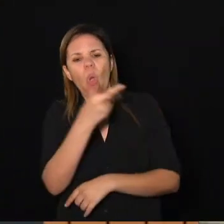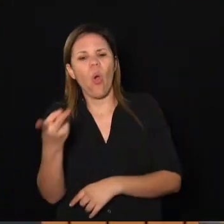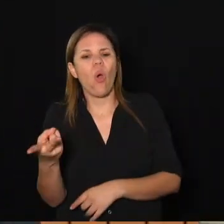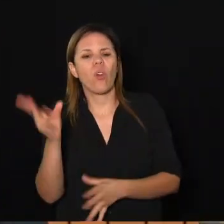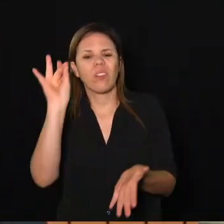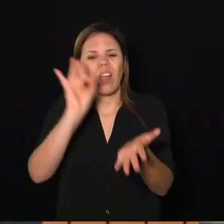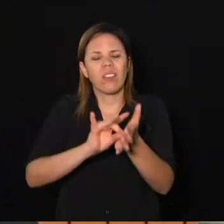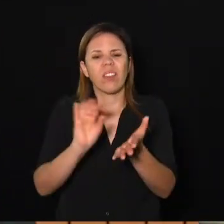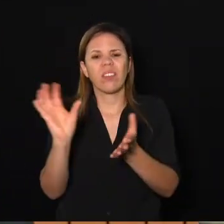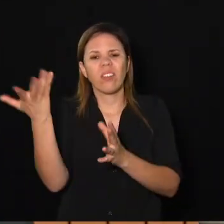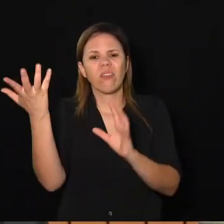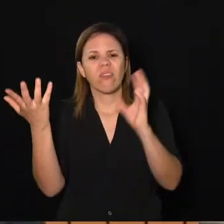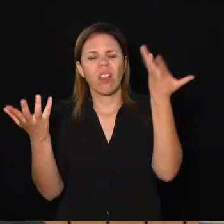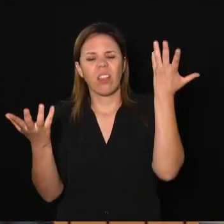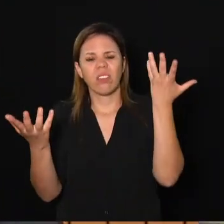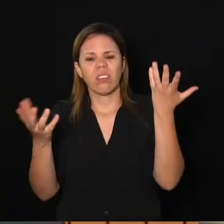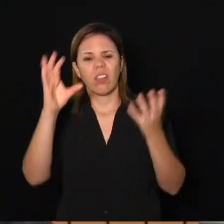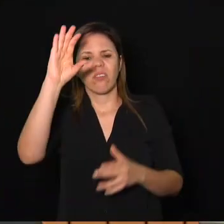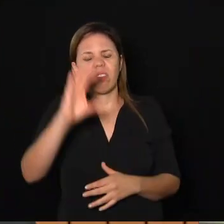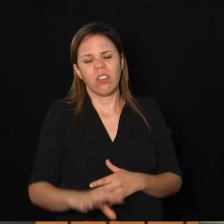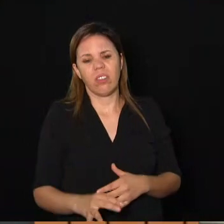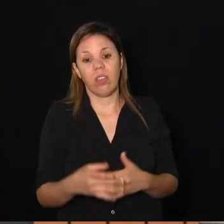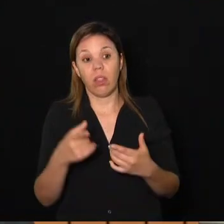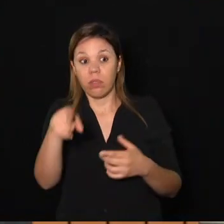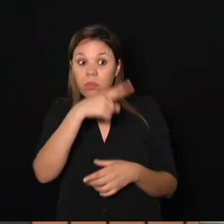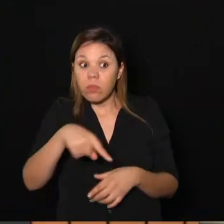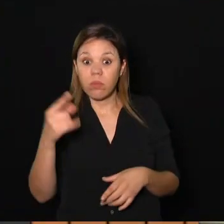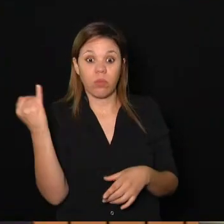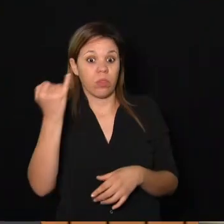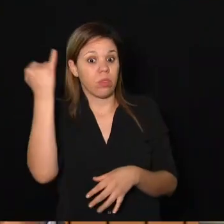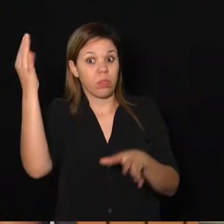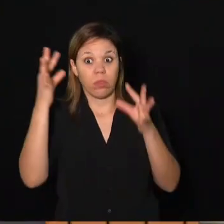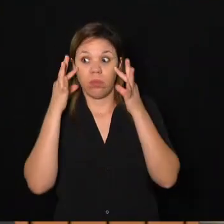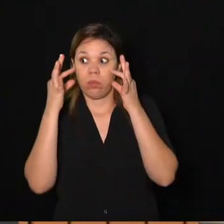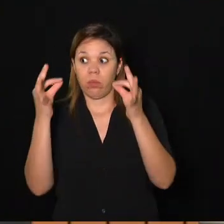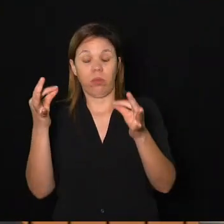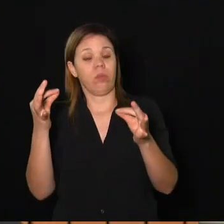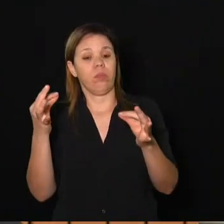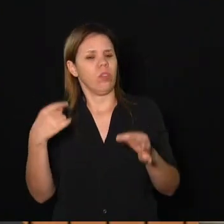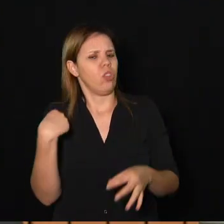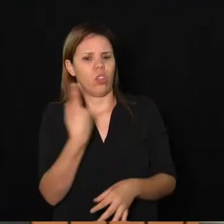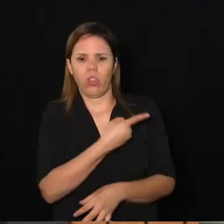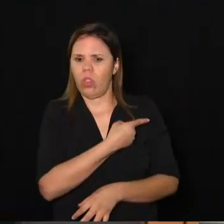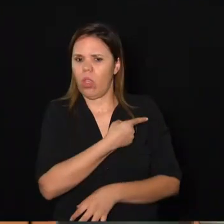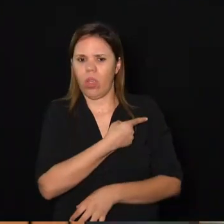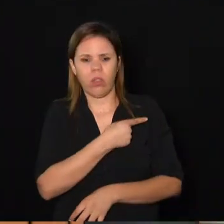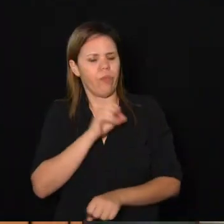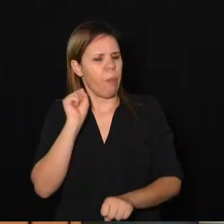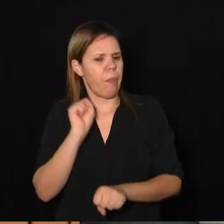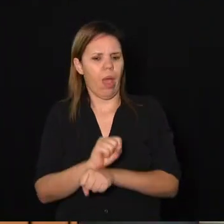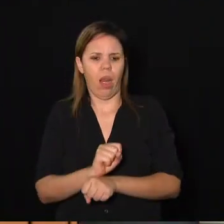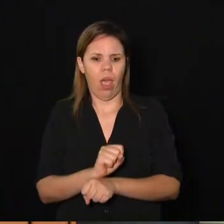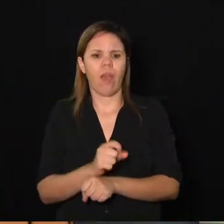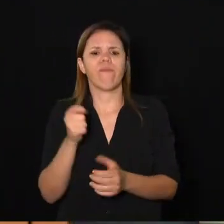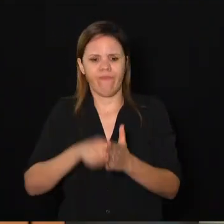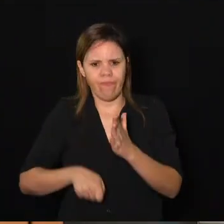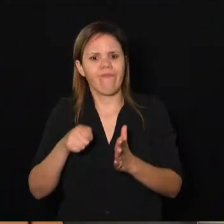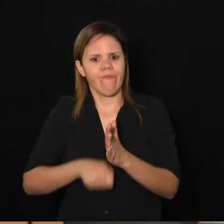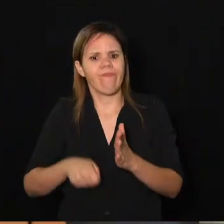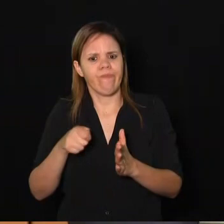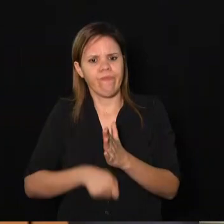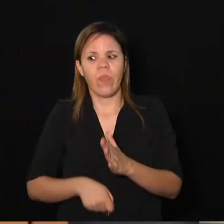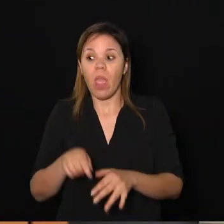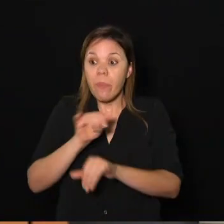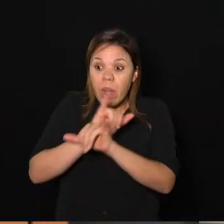importante vocês ficarem atentos atenciosos porque nós não vamos nos curvar a isso e aos optometristas eu quero dizer uma coisa